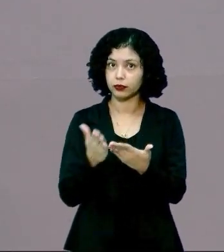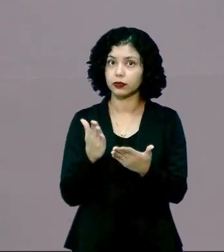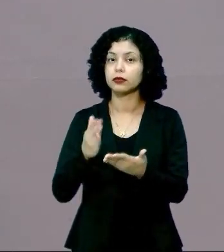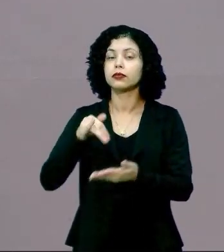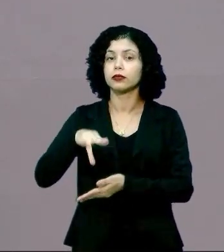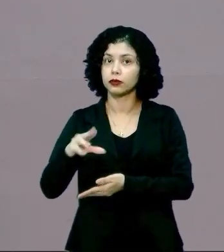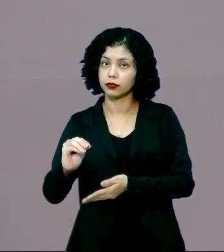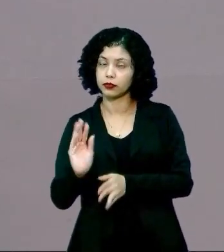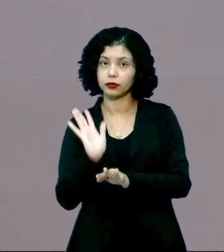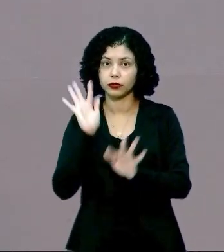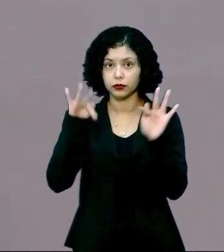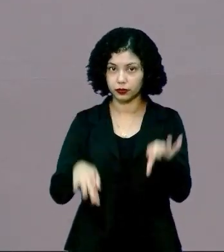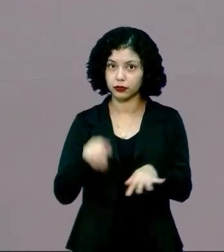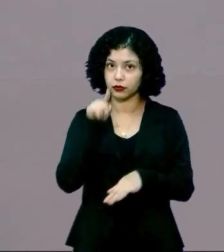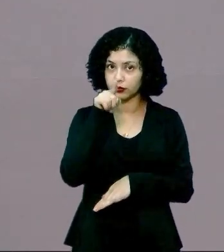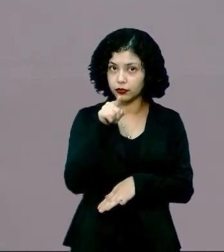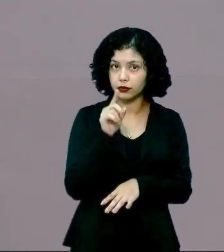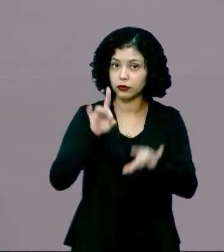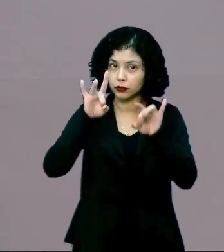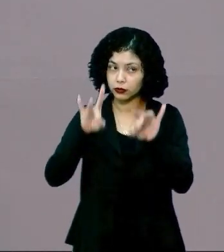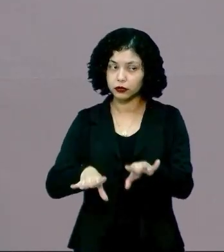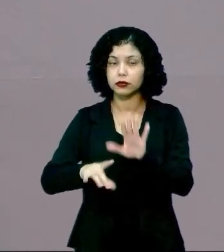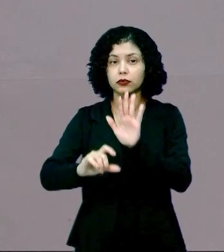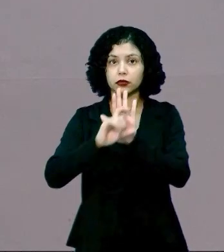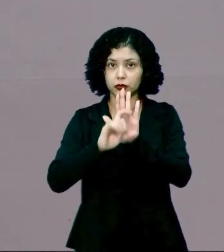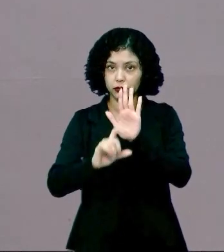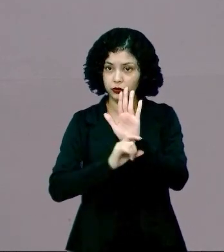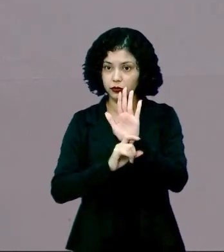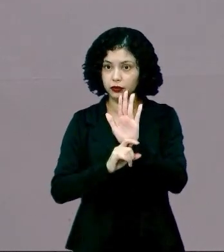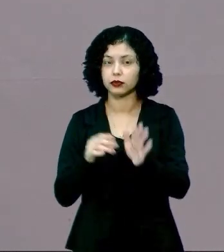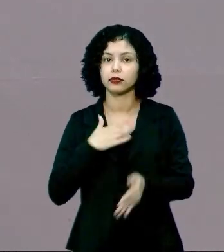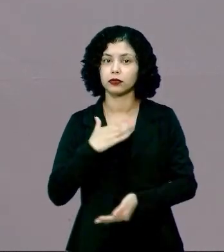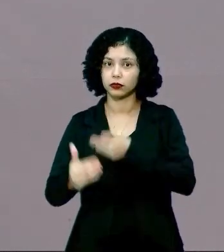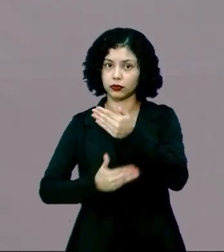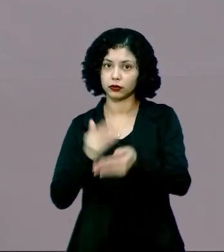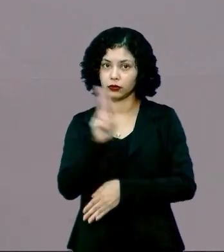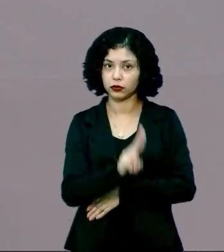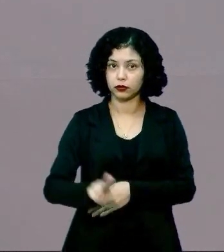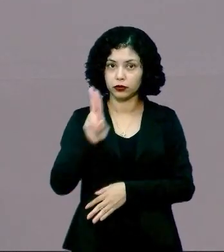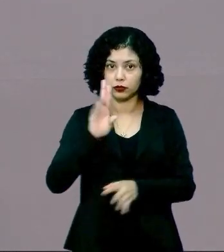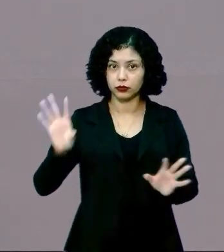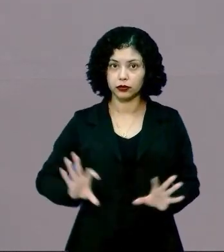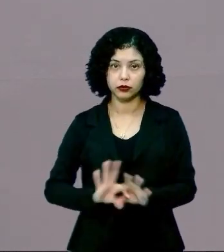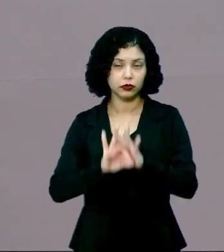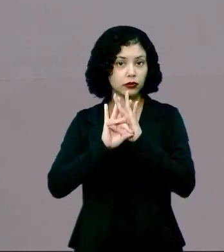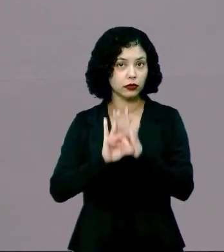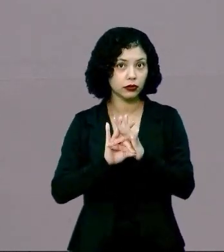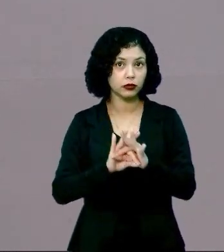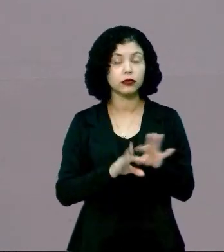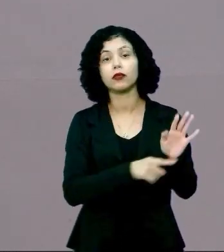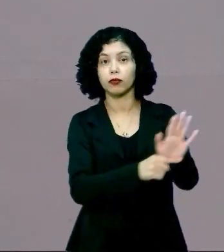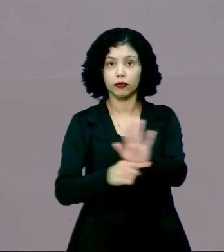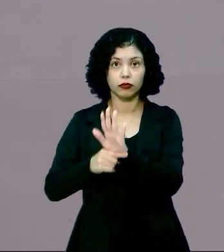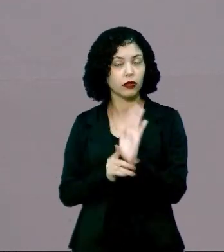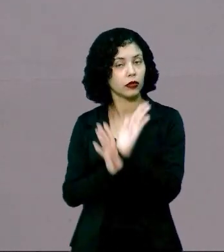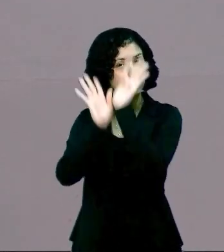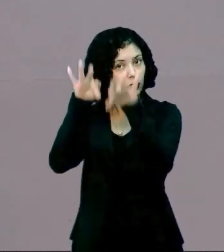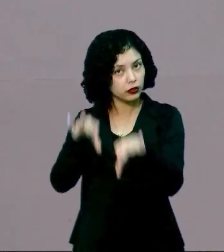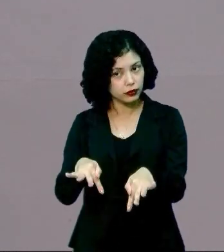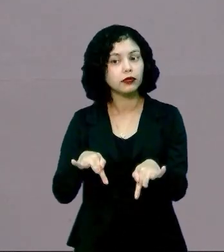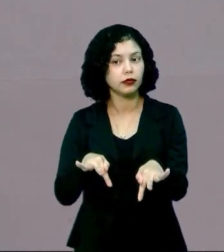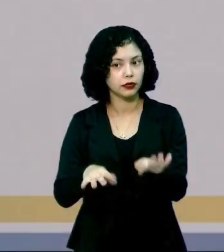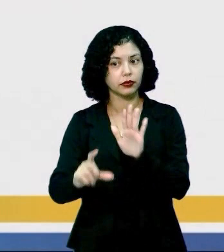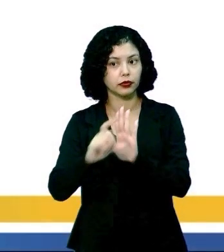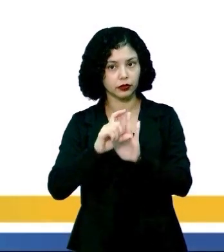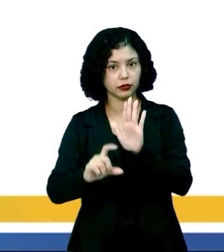meio e um final. E aí esse é o último período do meu desenvolvimento. Eu utilizei um conectivo aí que eu anuncio que eu vou concluir